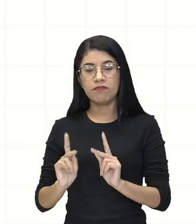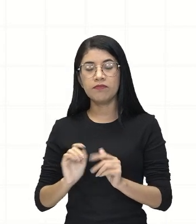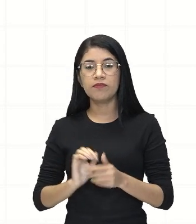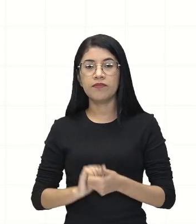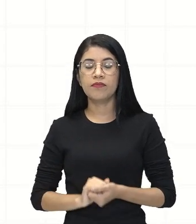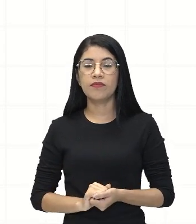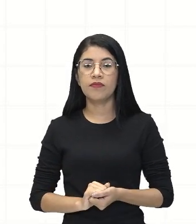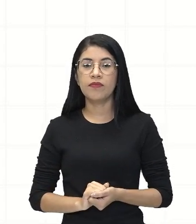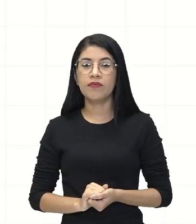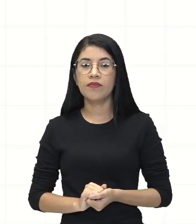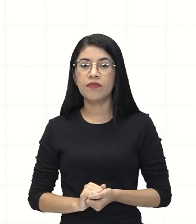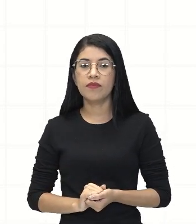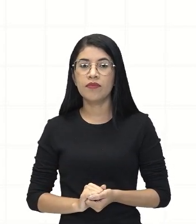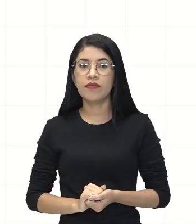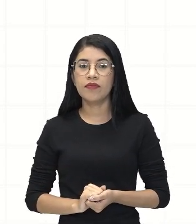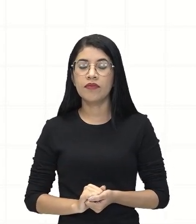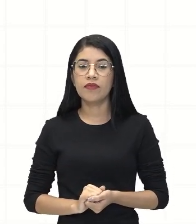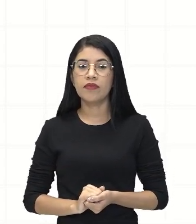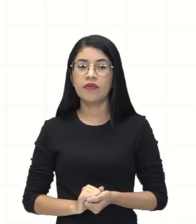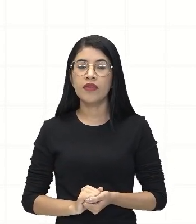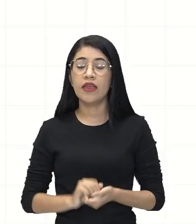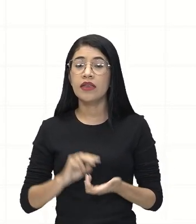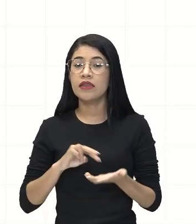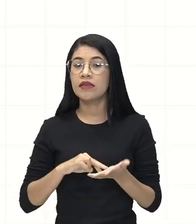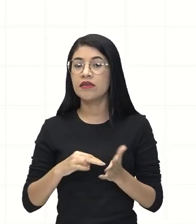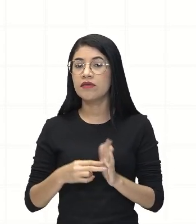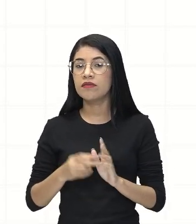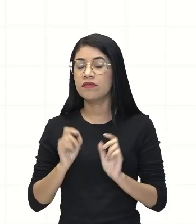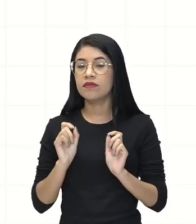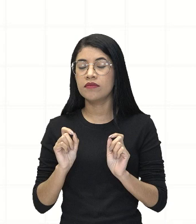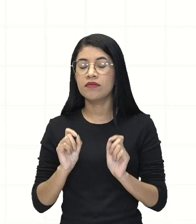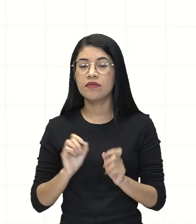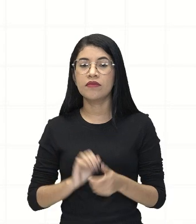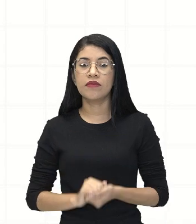aí, professor? Então, nesse caso, significa que, como